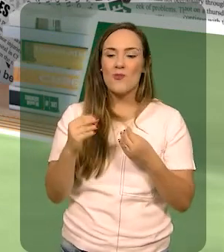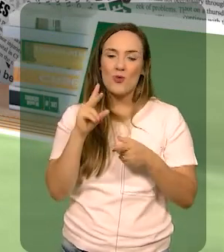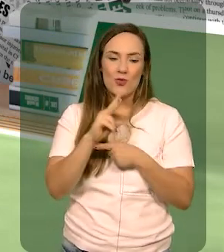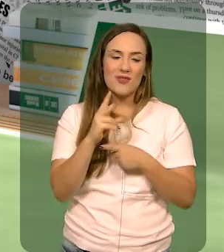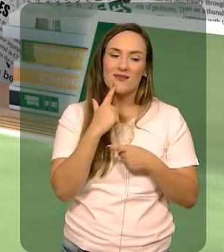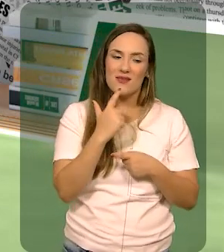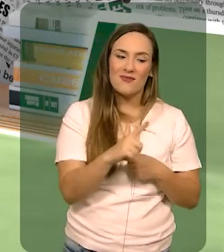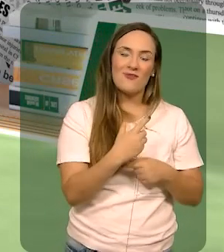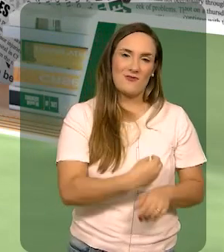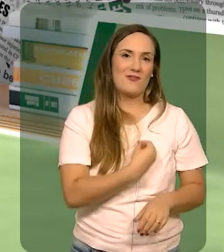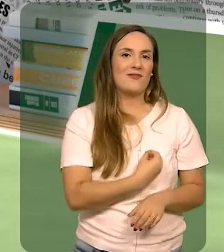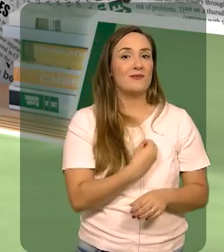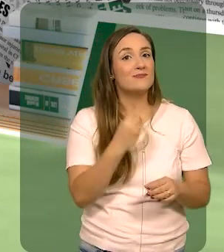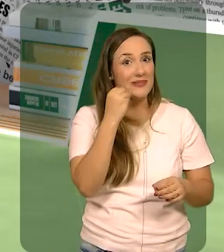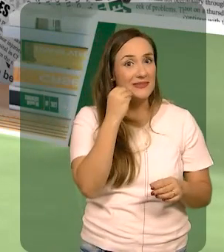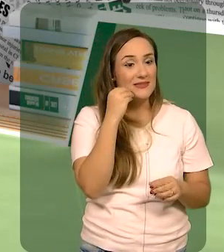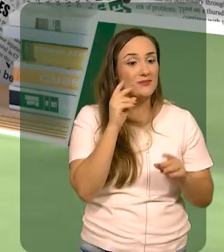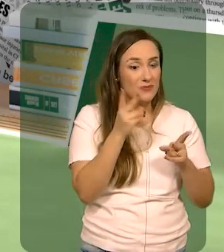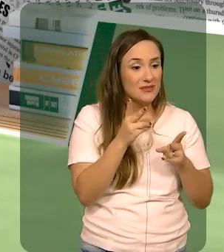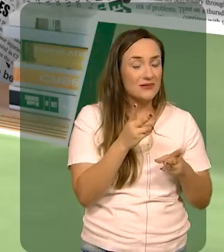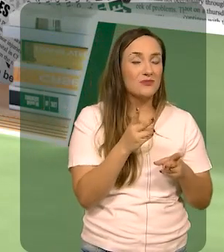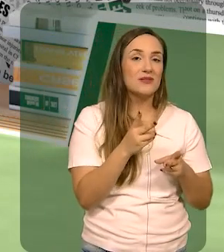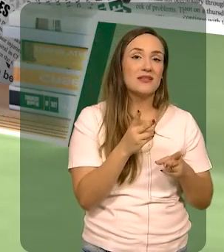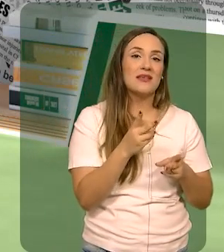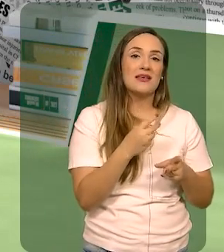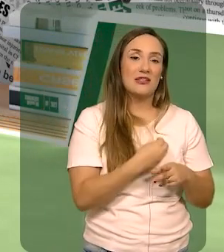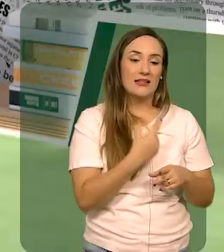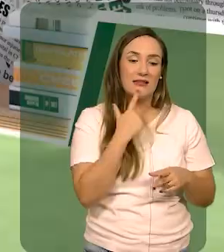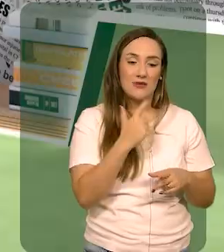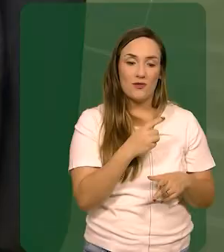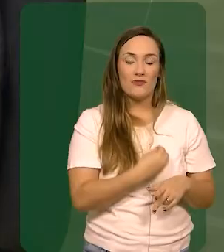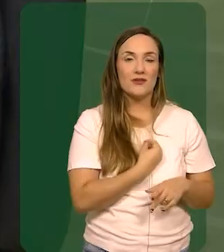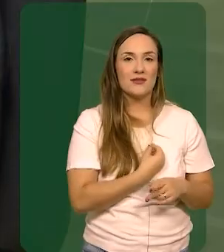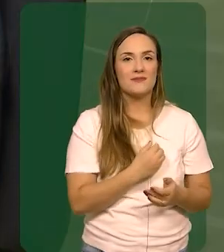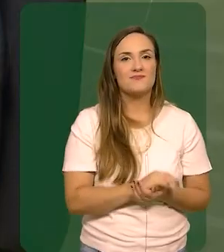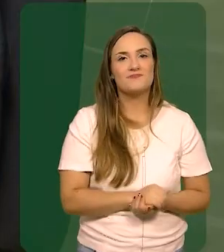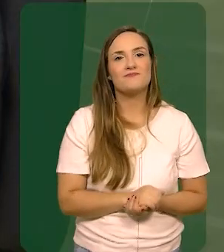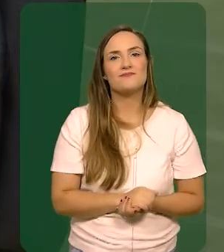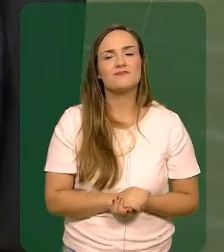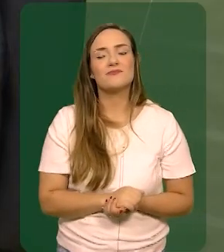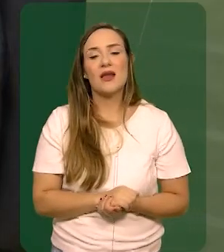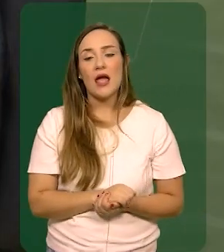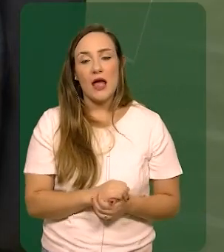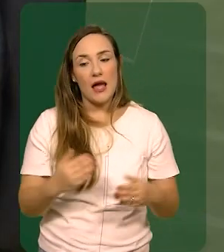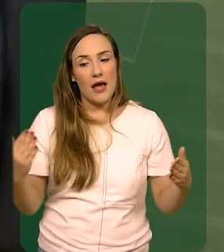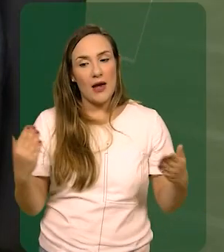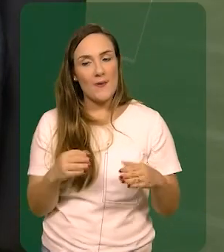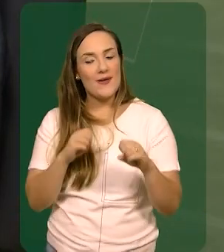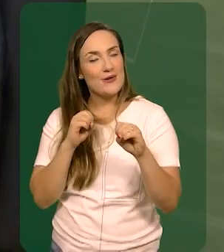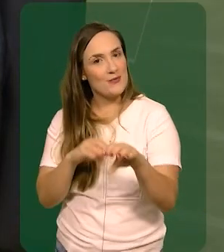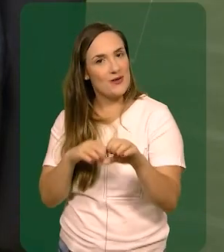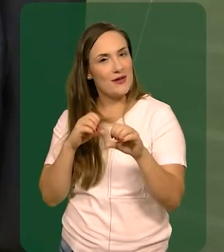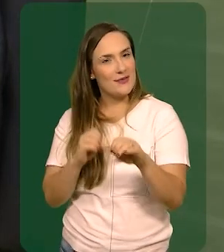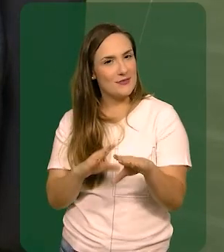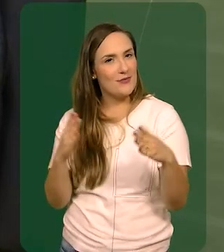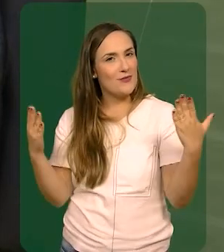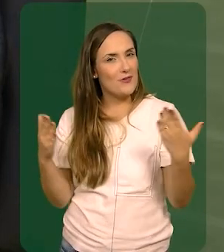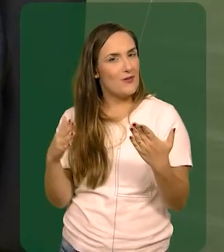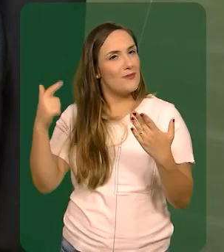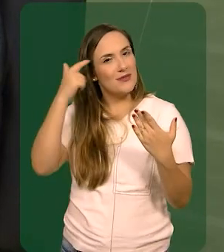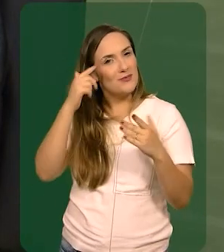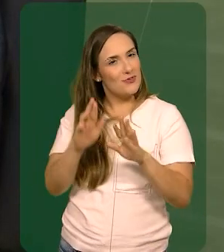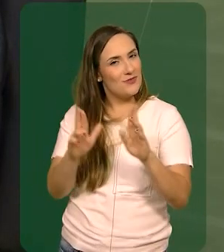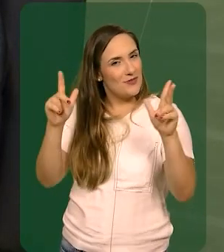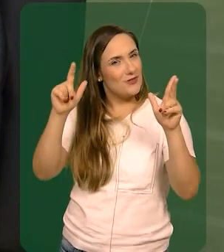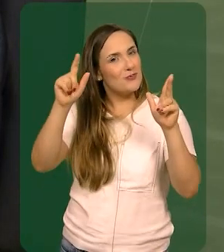A manter essa língua viva, né? Tentando manter. E a educação, ela te levou para